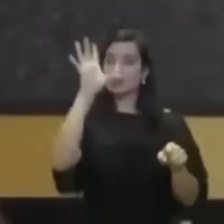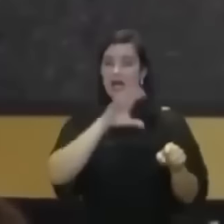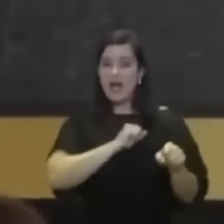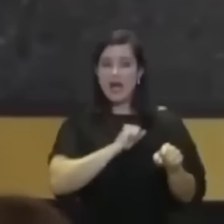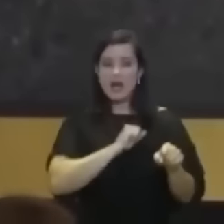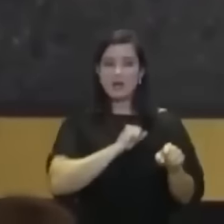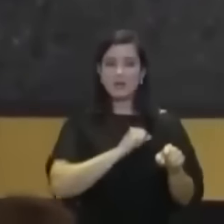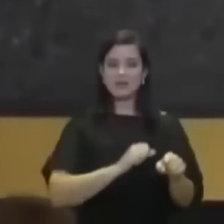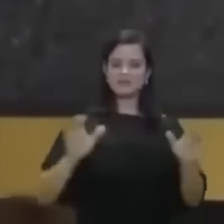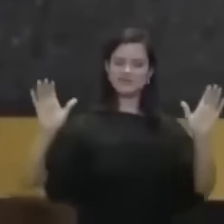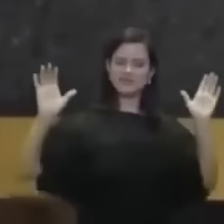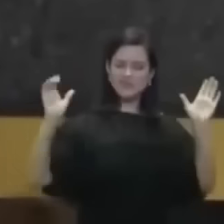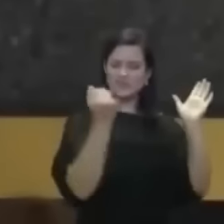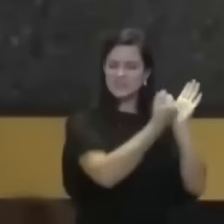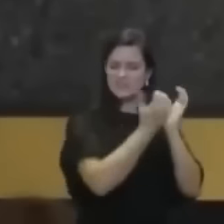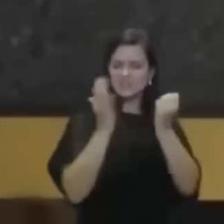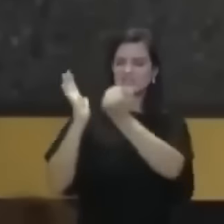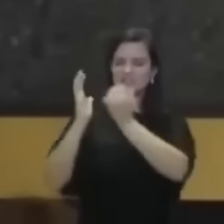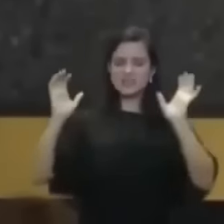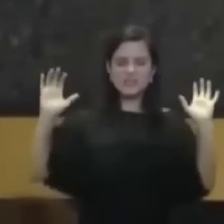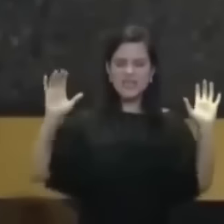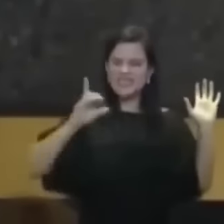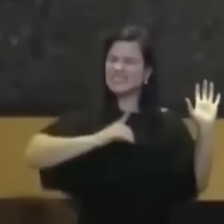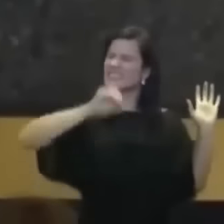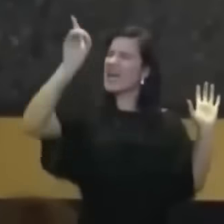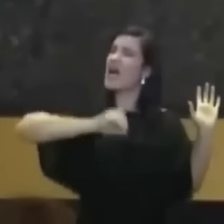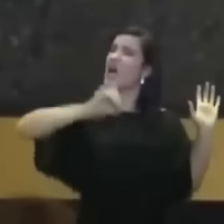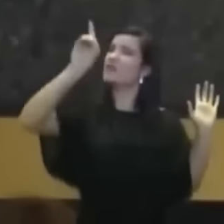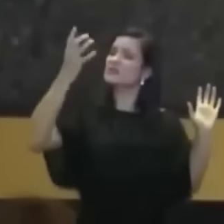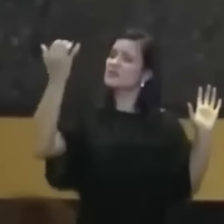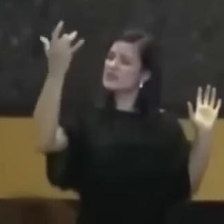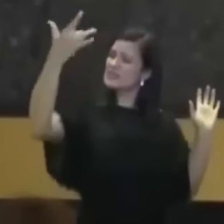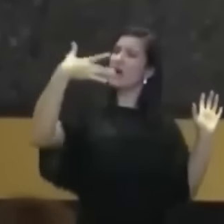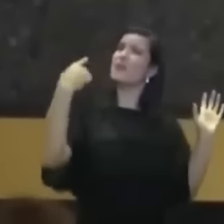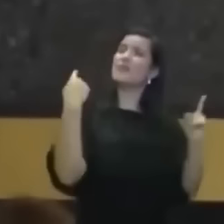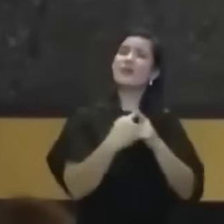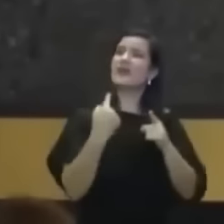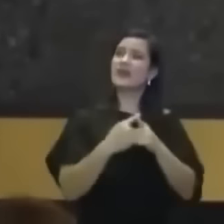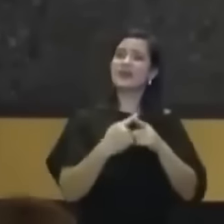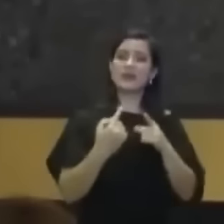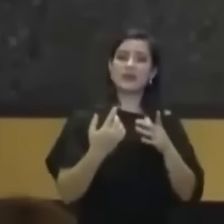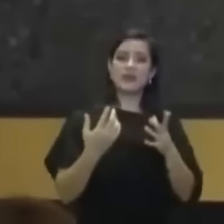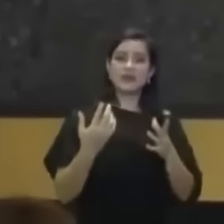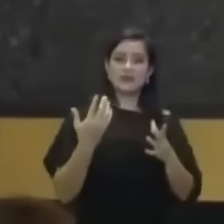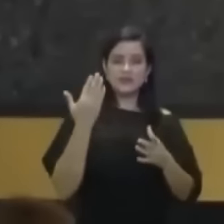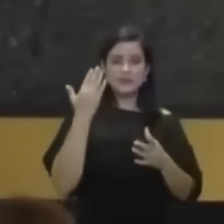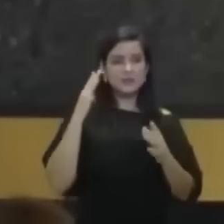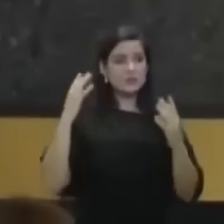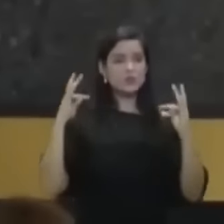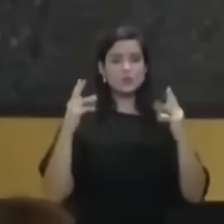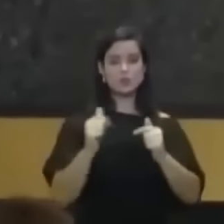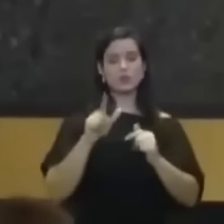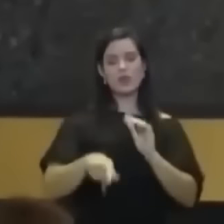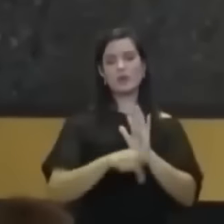meu, por que me desamparaste? Este cálice era a consciência de que Deus lançaria sobre ele a iniquidade de todos nós, que ele